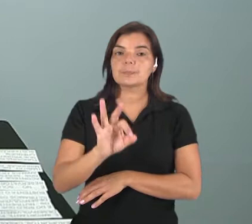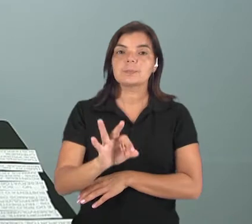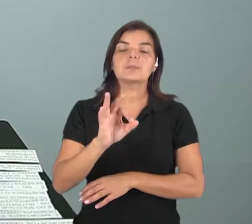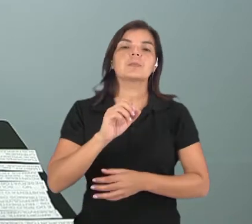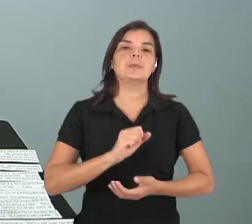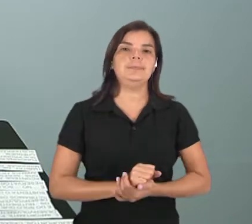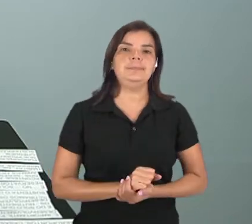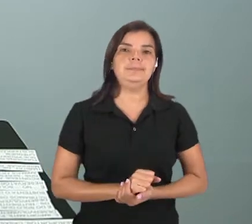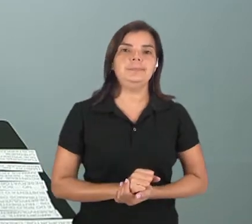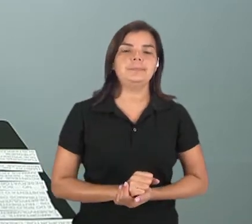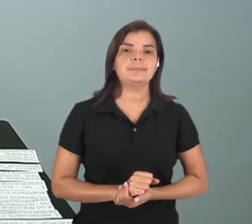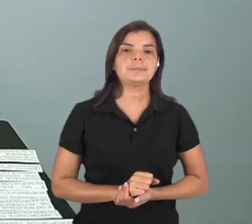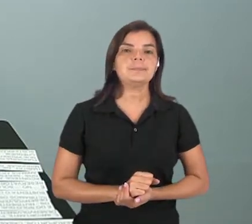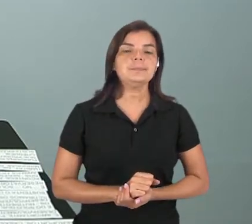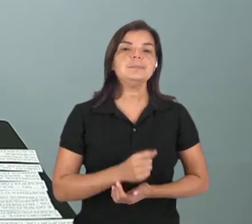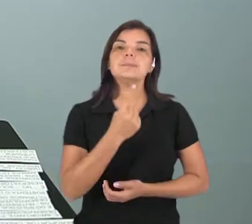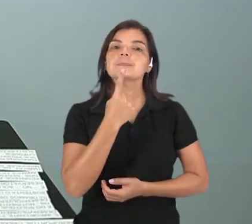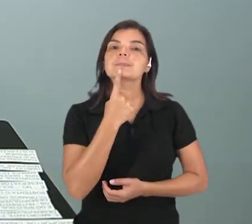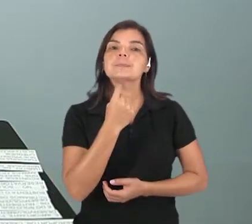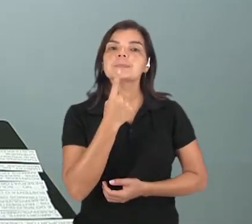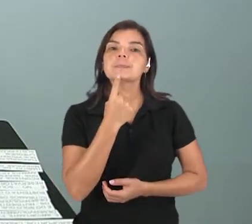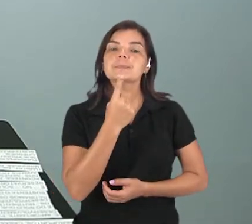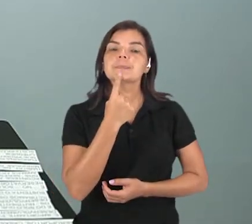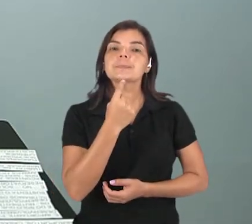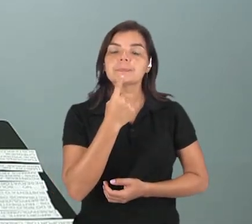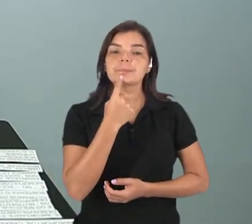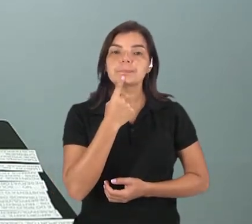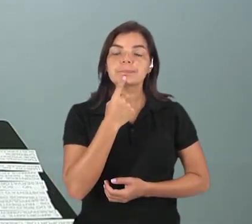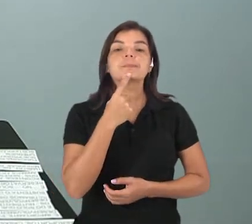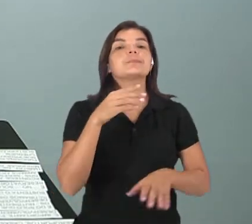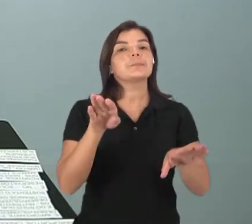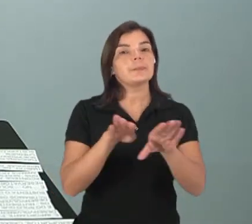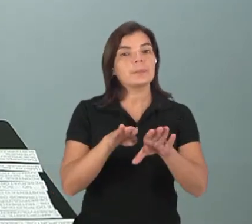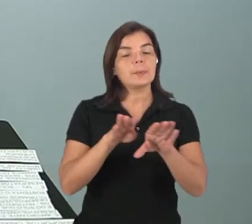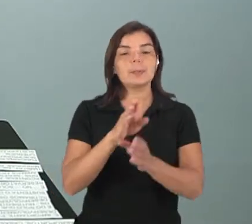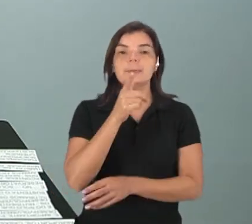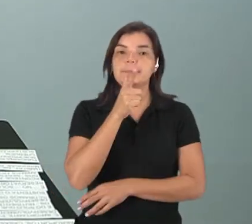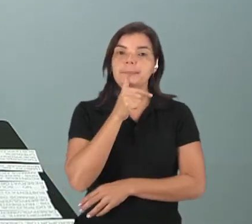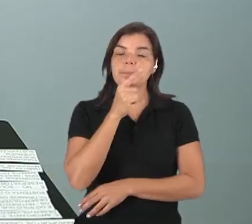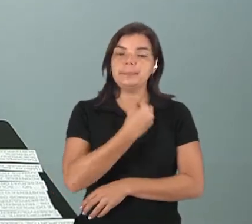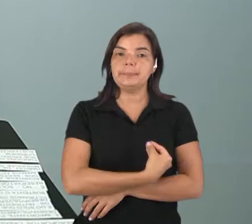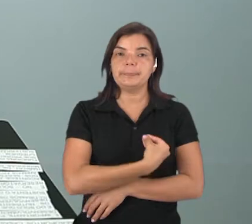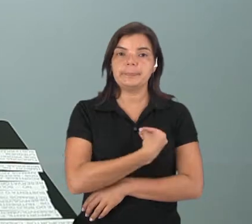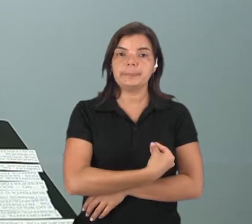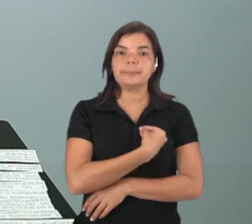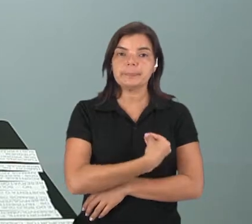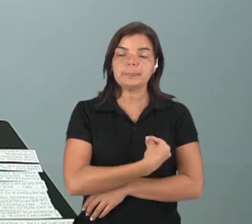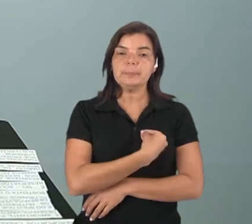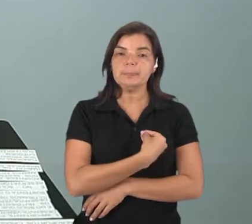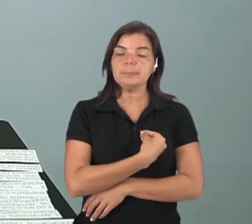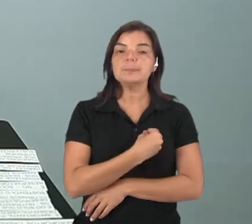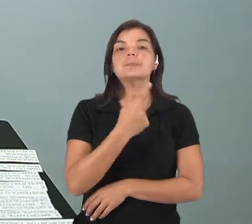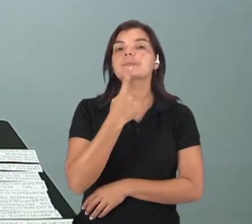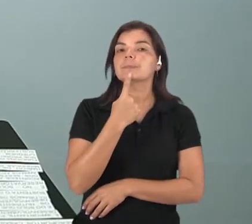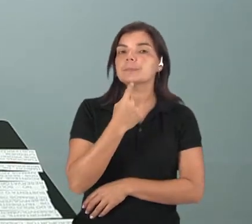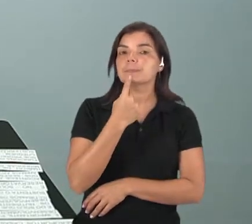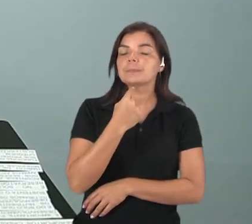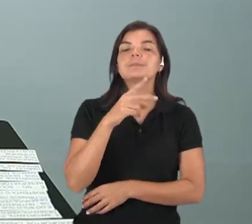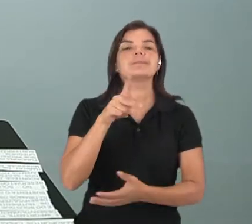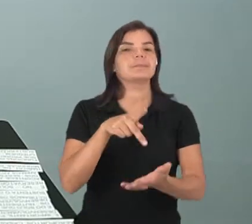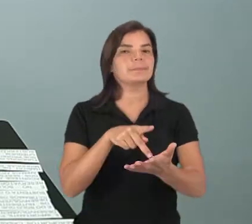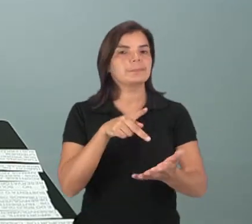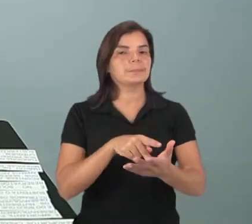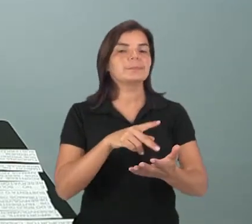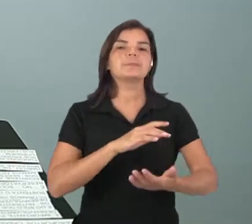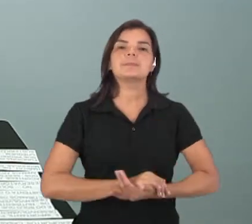83% do sangue, tá? Então, a água também está presente no nosso sangue, isso